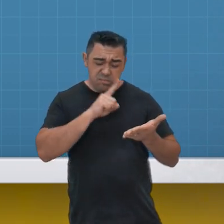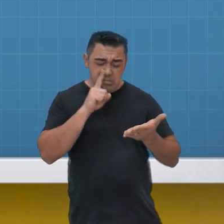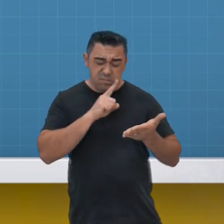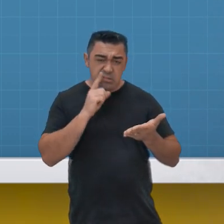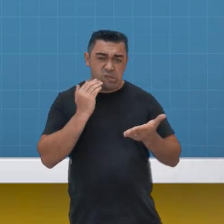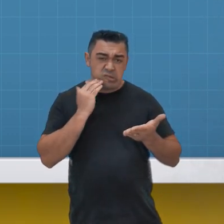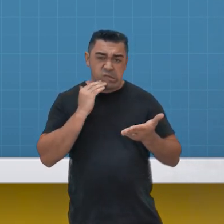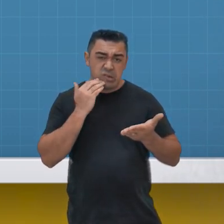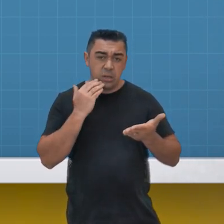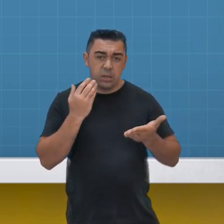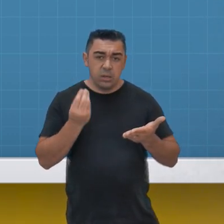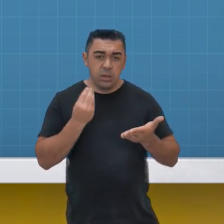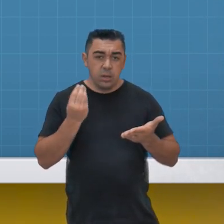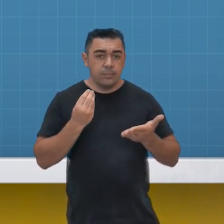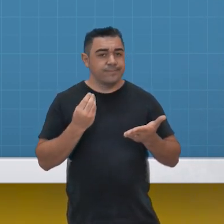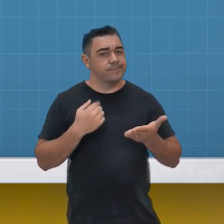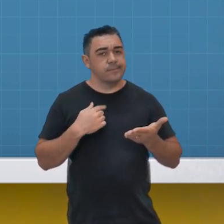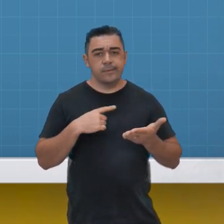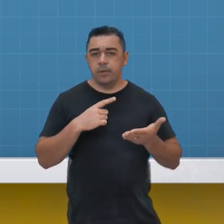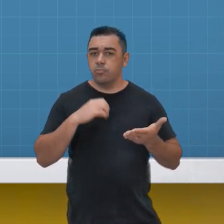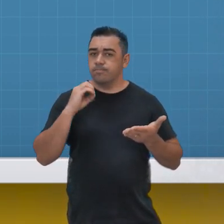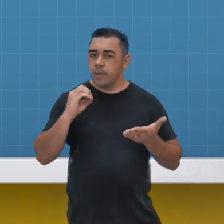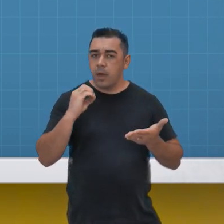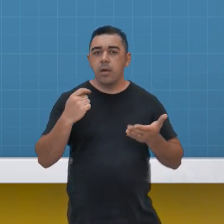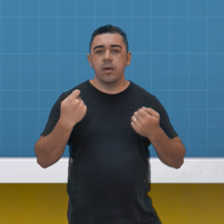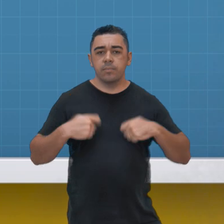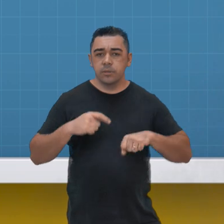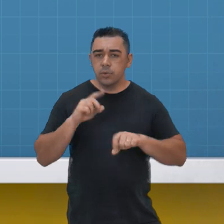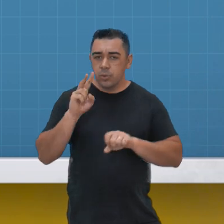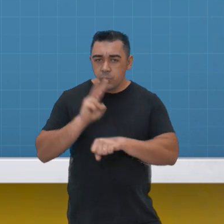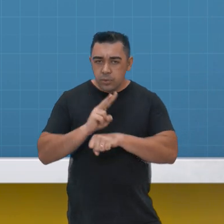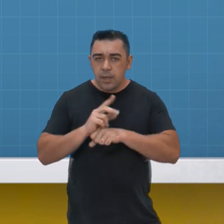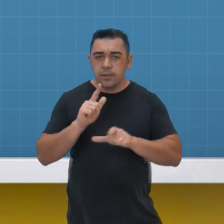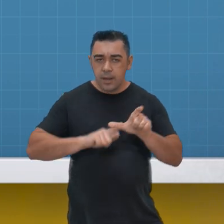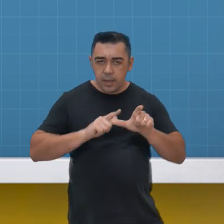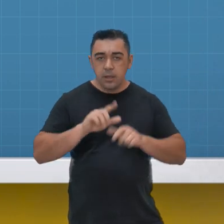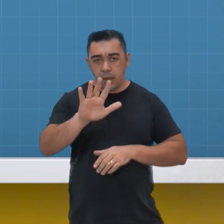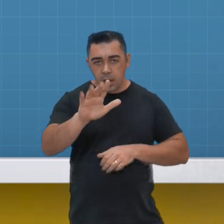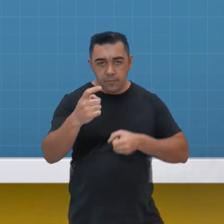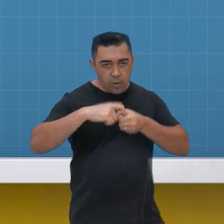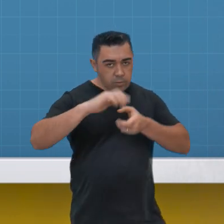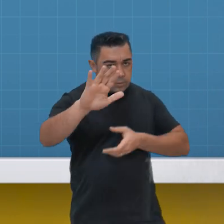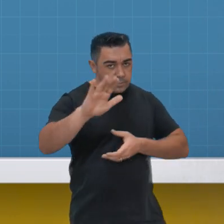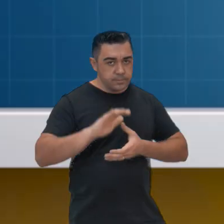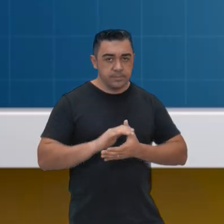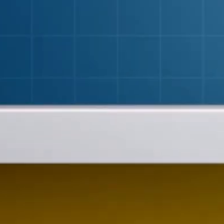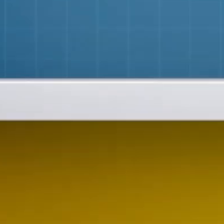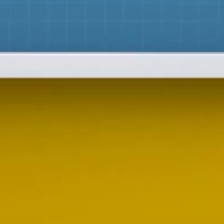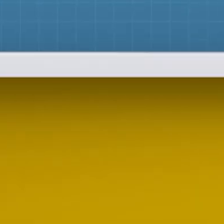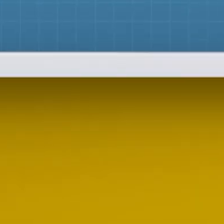lê, efeito zero. Cuide da sua letra, eu volto já já.